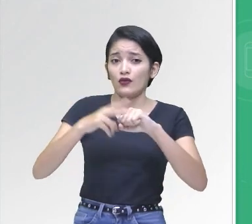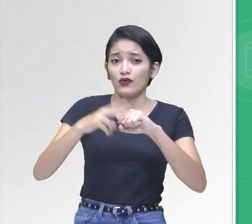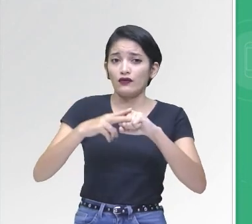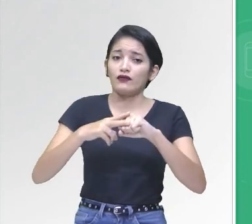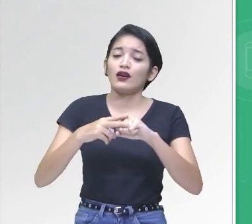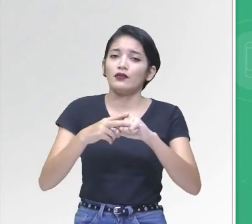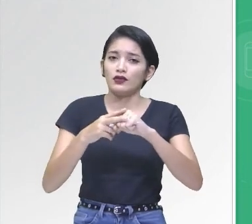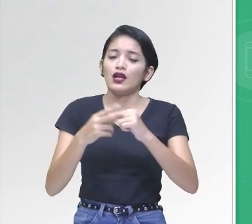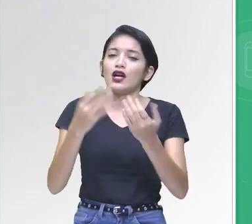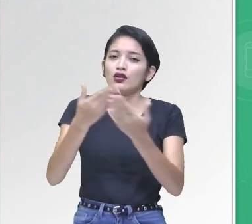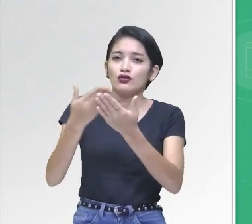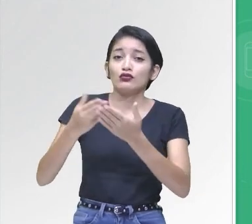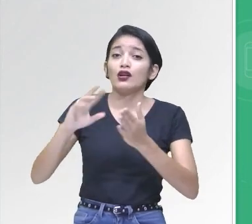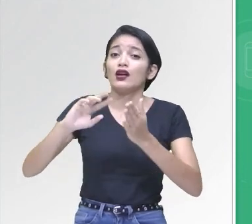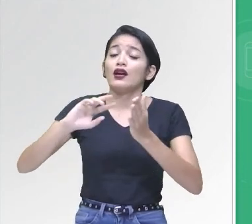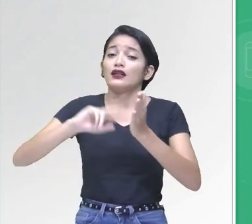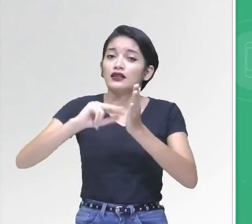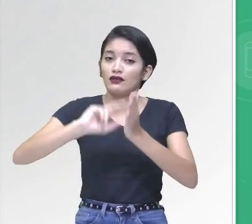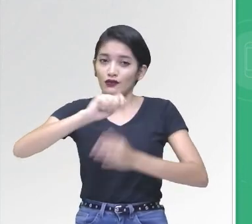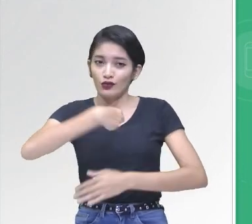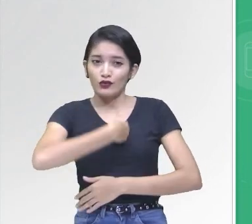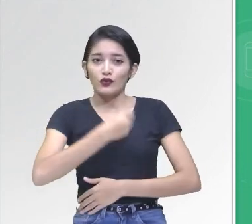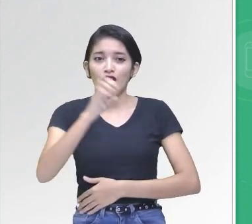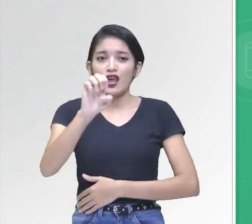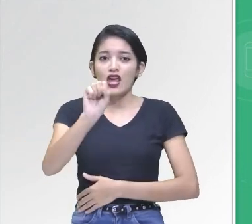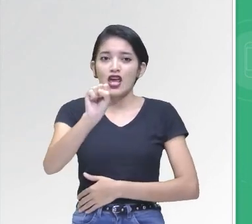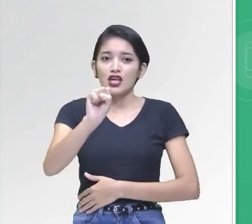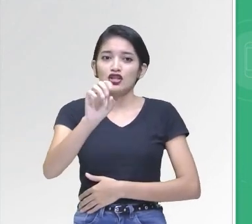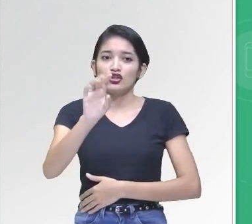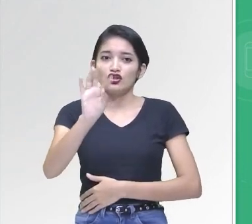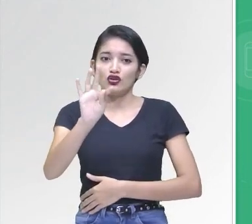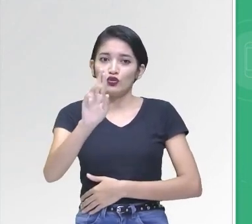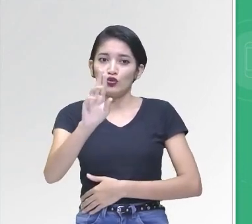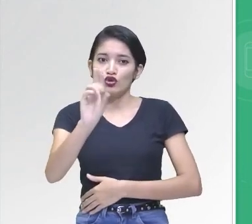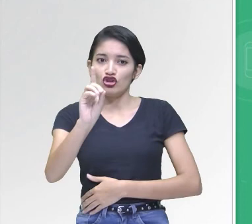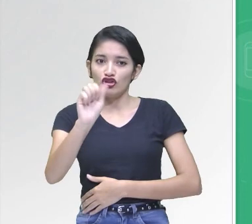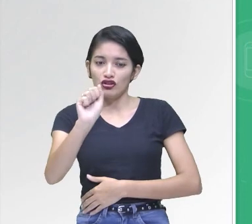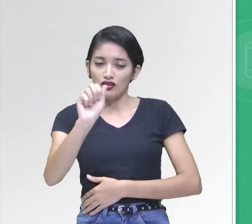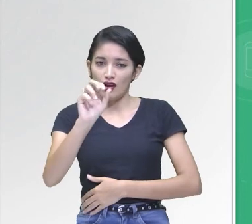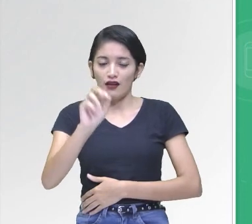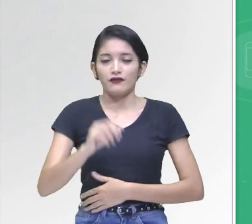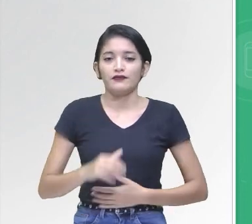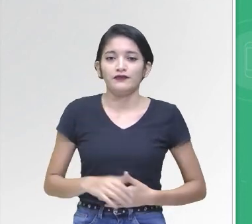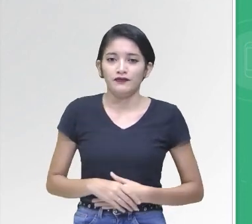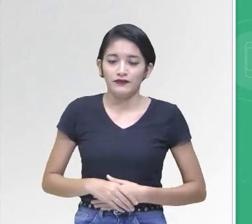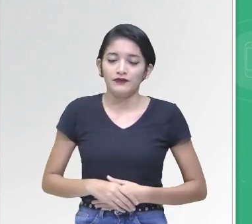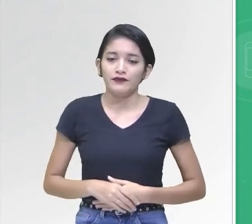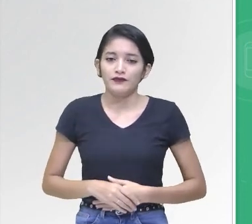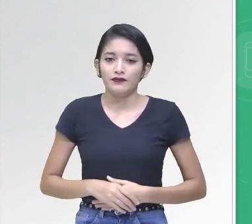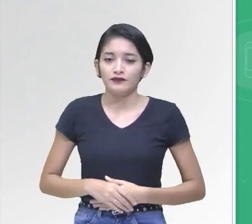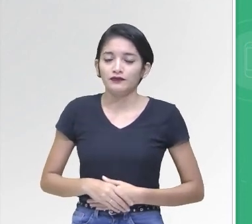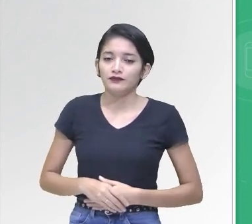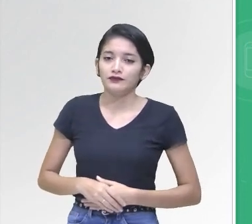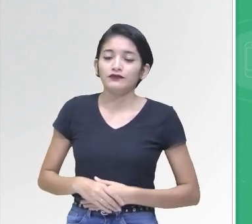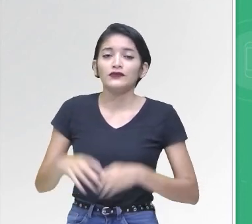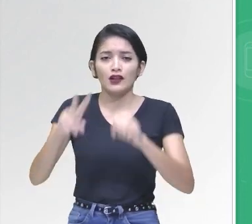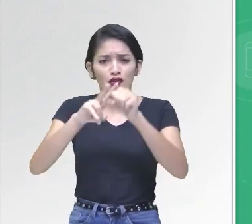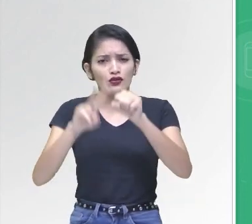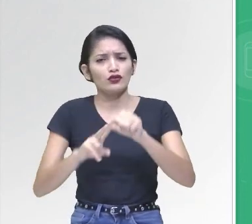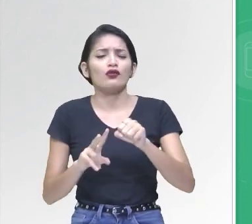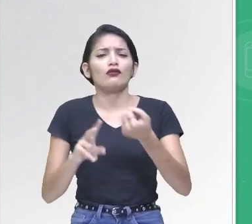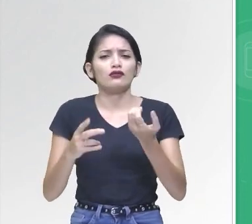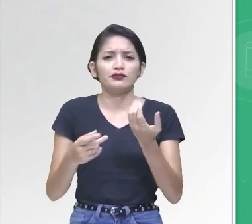estudiar. Estudiar, primeira conjugação, ok? Né? Aí nós temos, yo estudio, tu estudias,